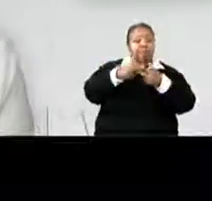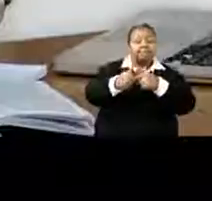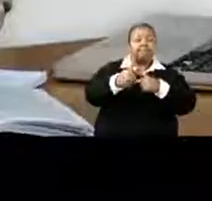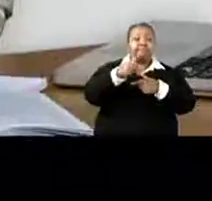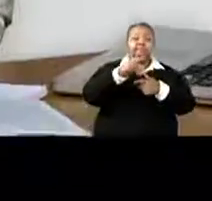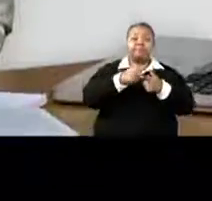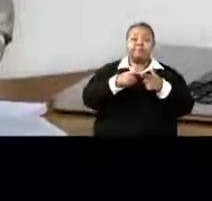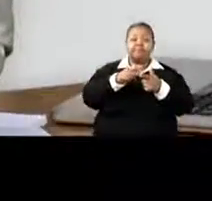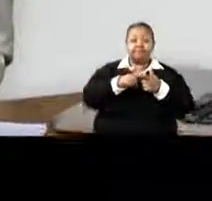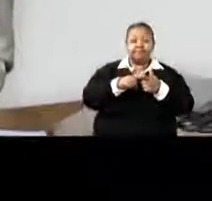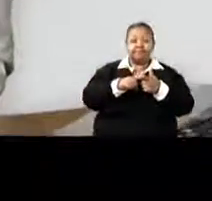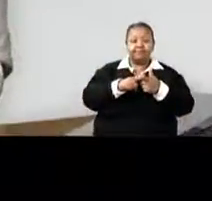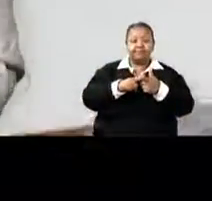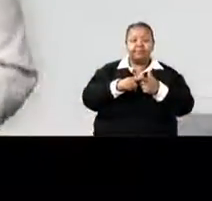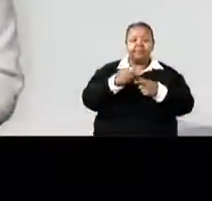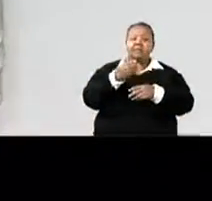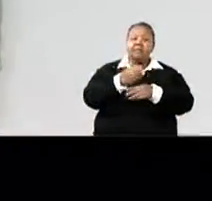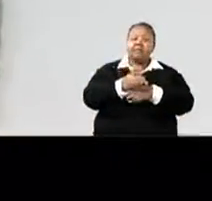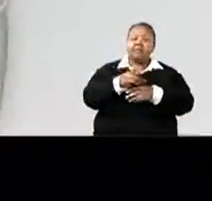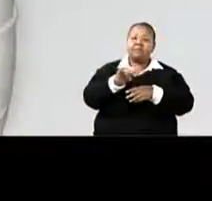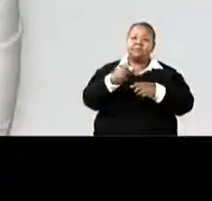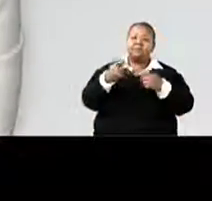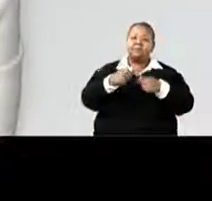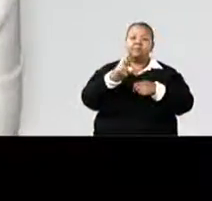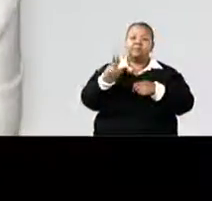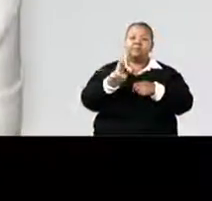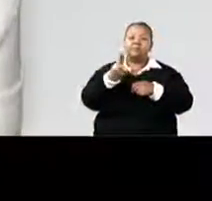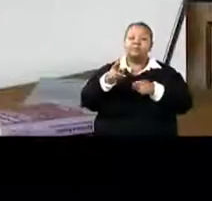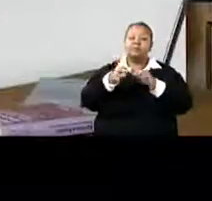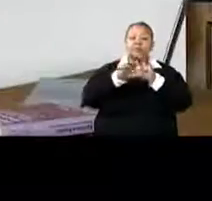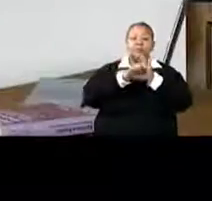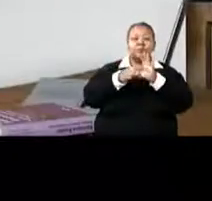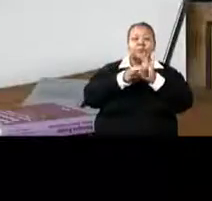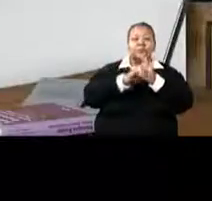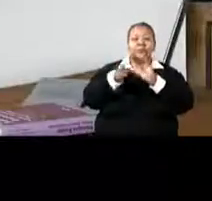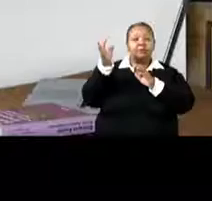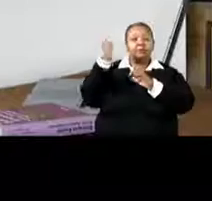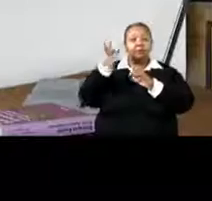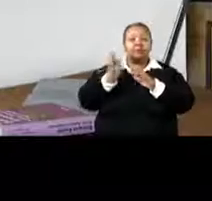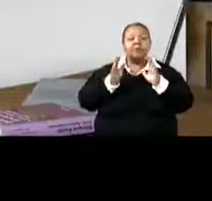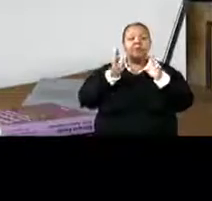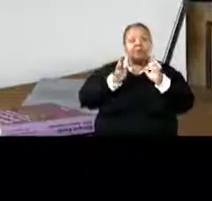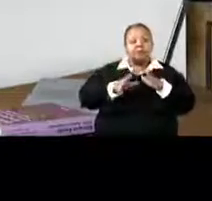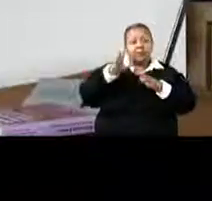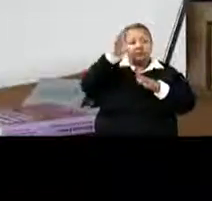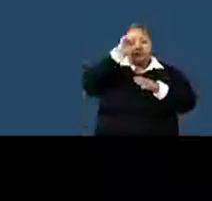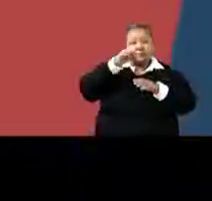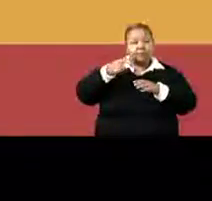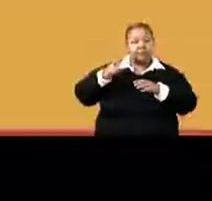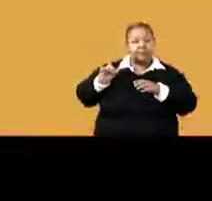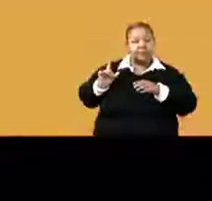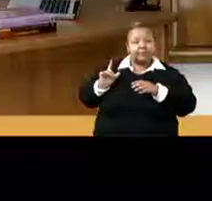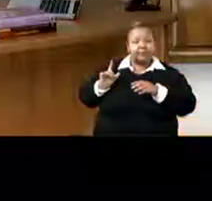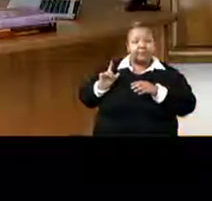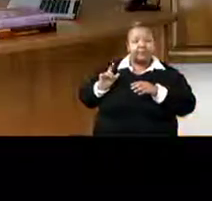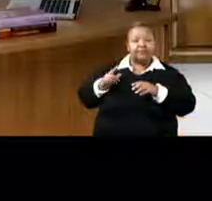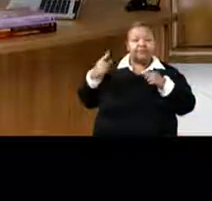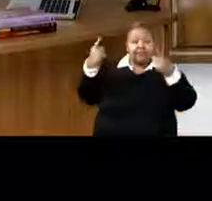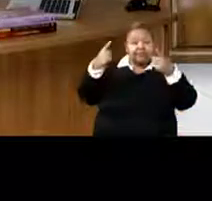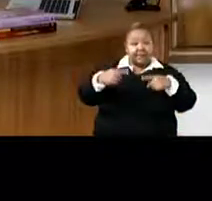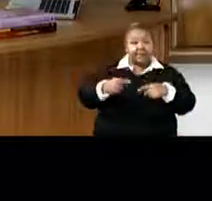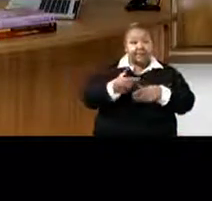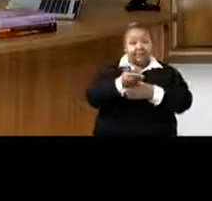as problemáticas para isso você deve utilizar os conceitos e das teorias vistas nas pré aulas então